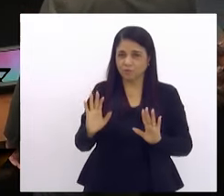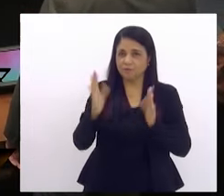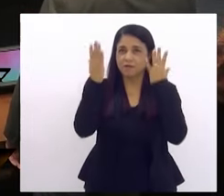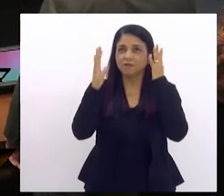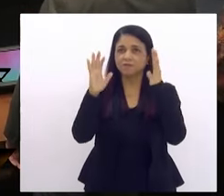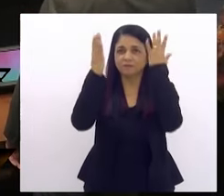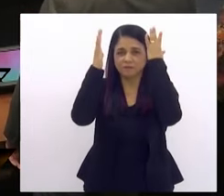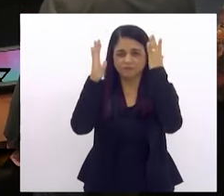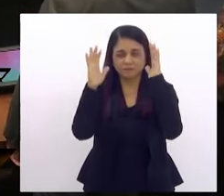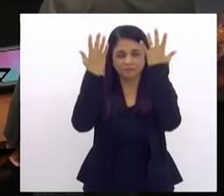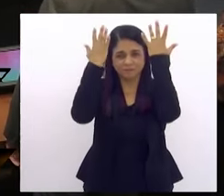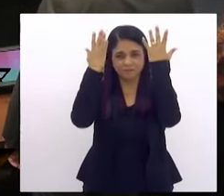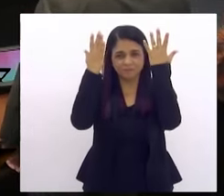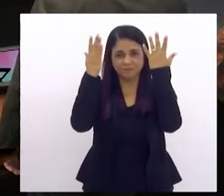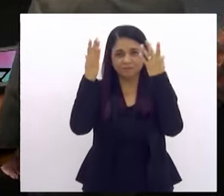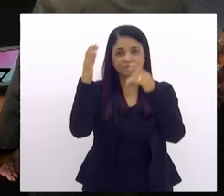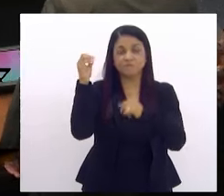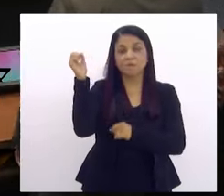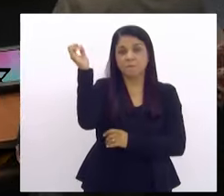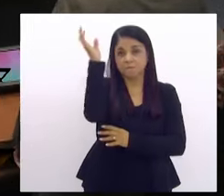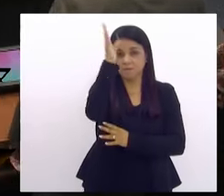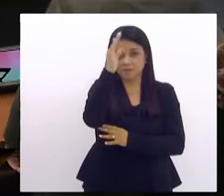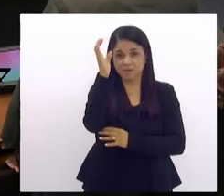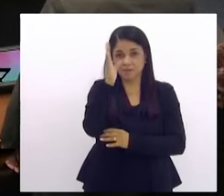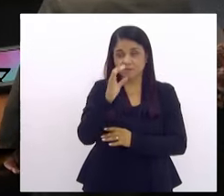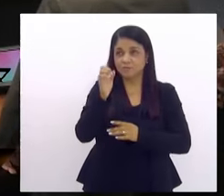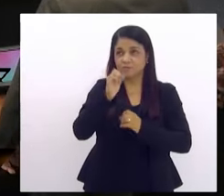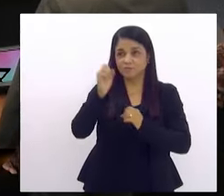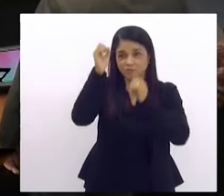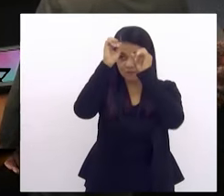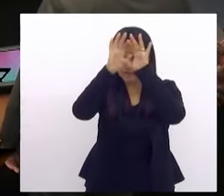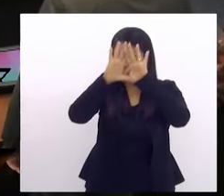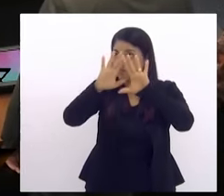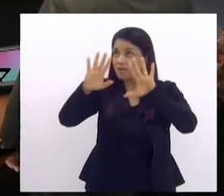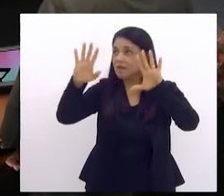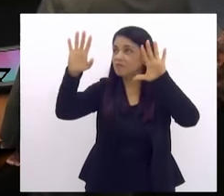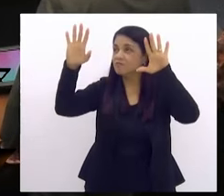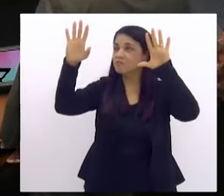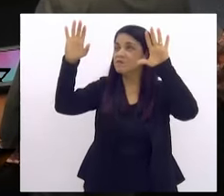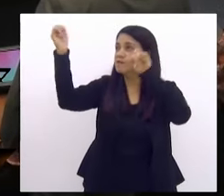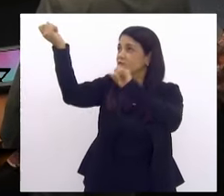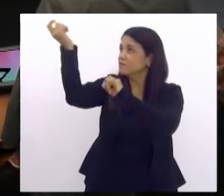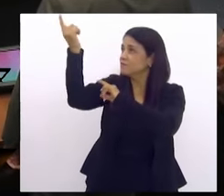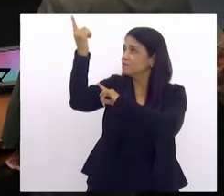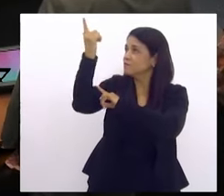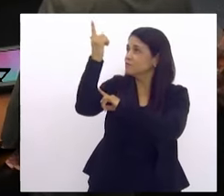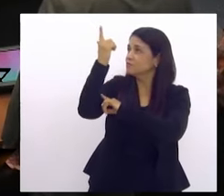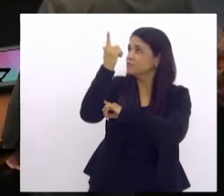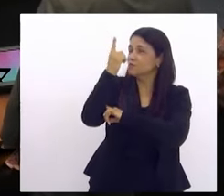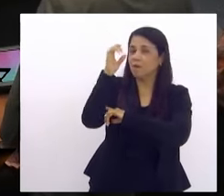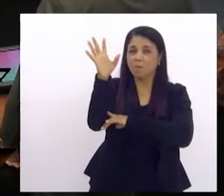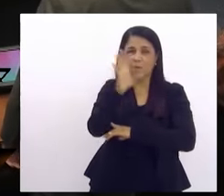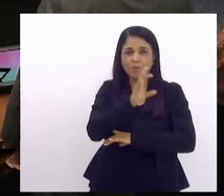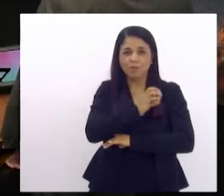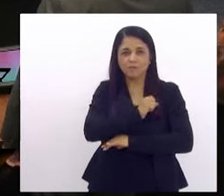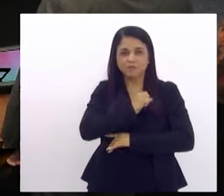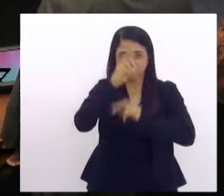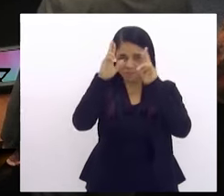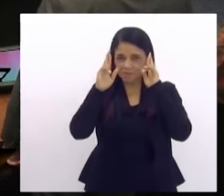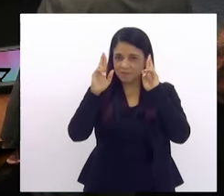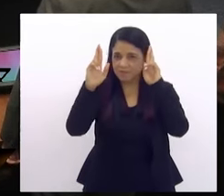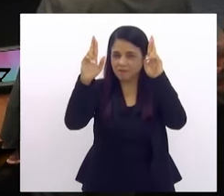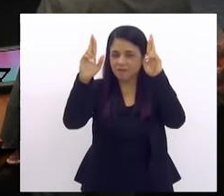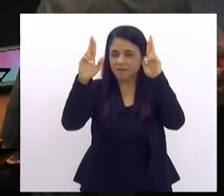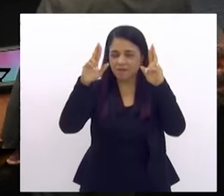amata sal sal Brasil com sonho intenso raio vívido de amor e de